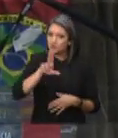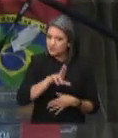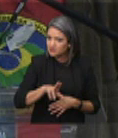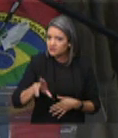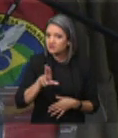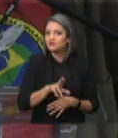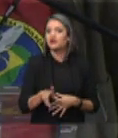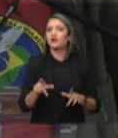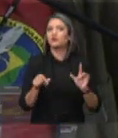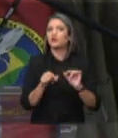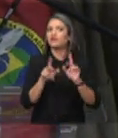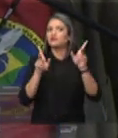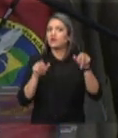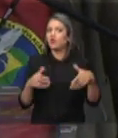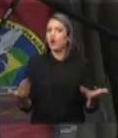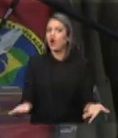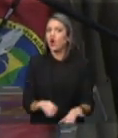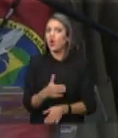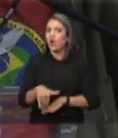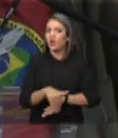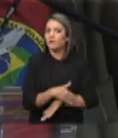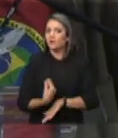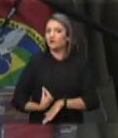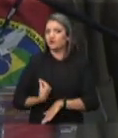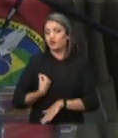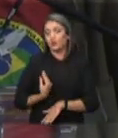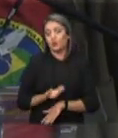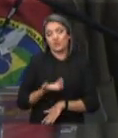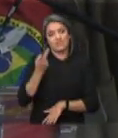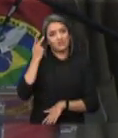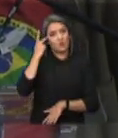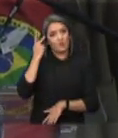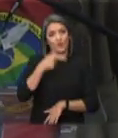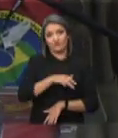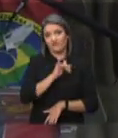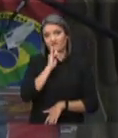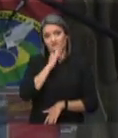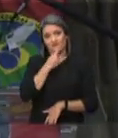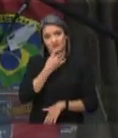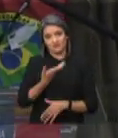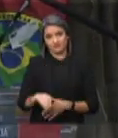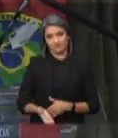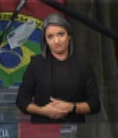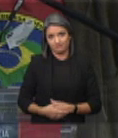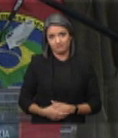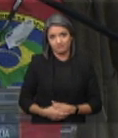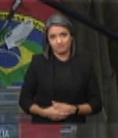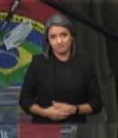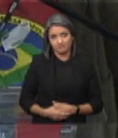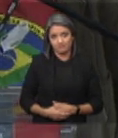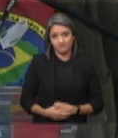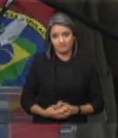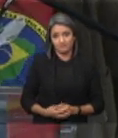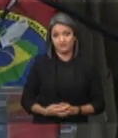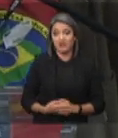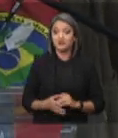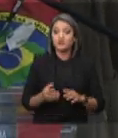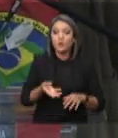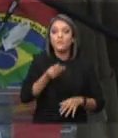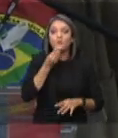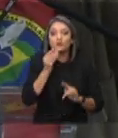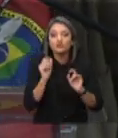para a população de rua em São Paulo infelizmente tá O que diferencia mais sensato